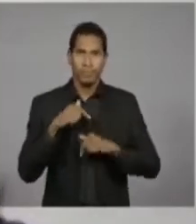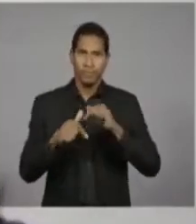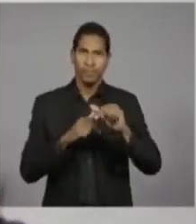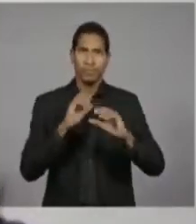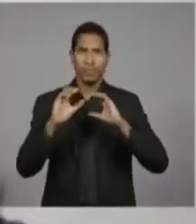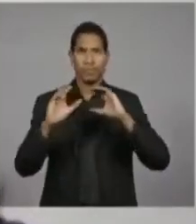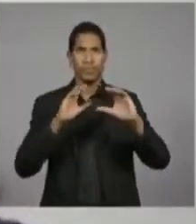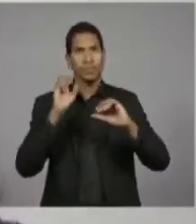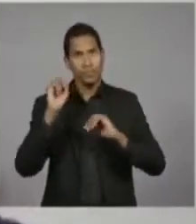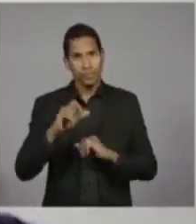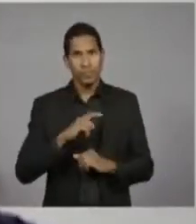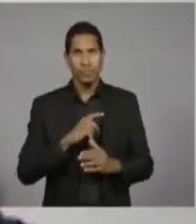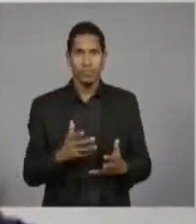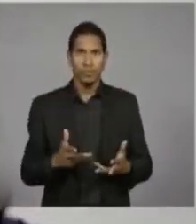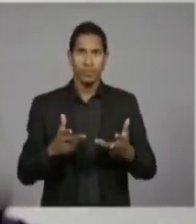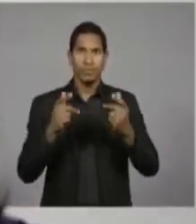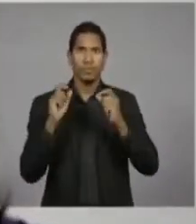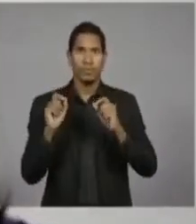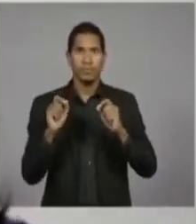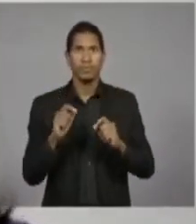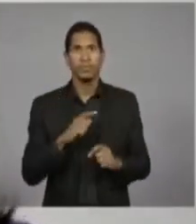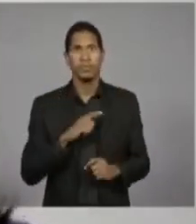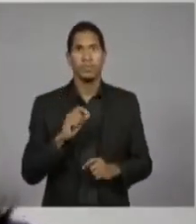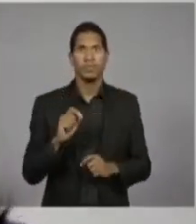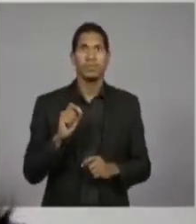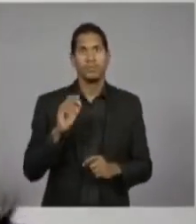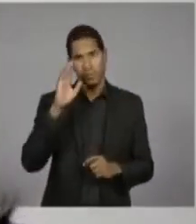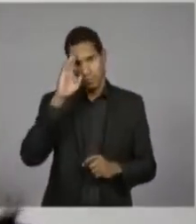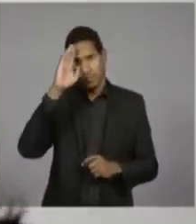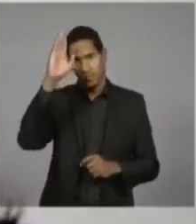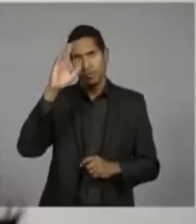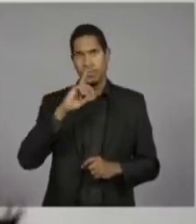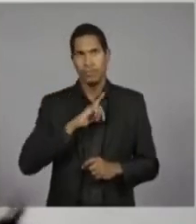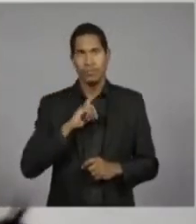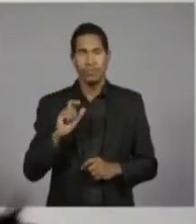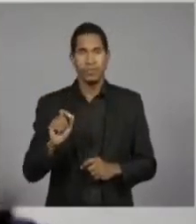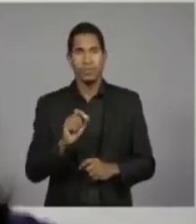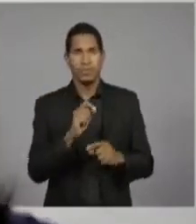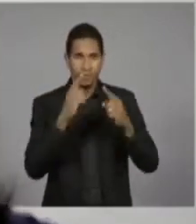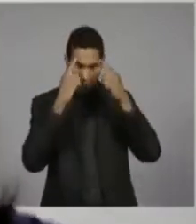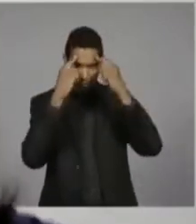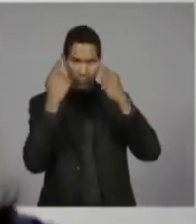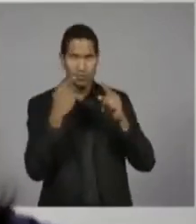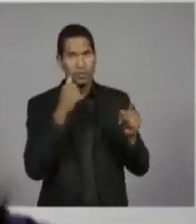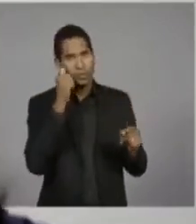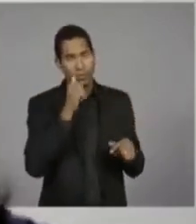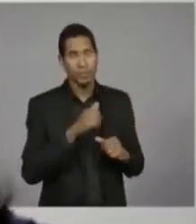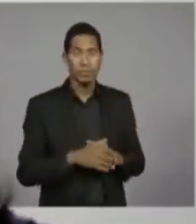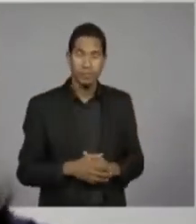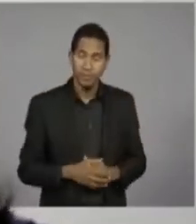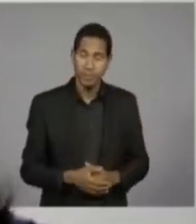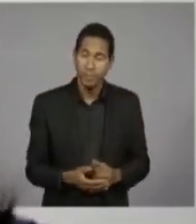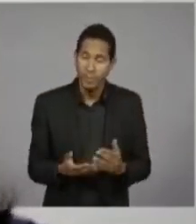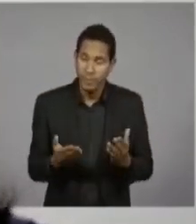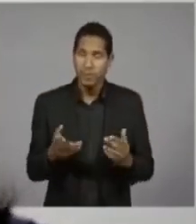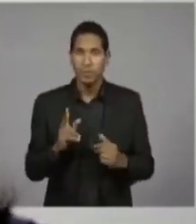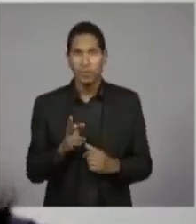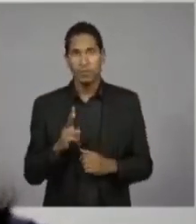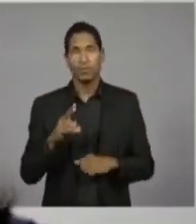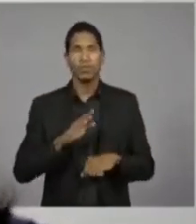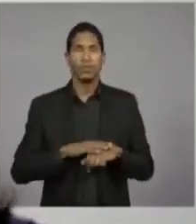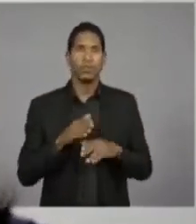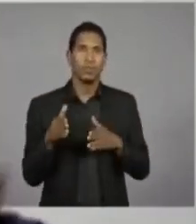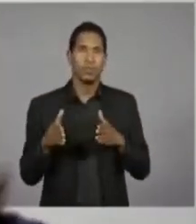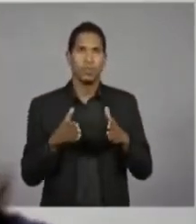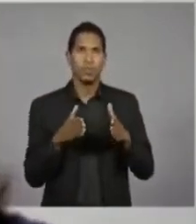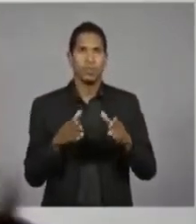comunicação excelente, que é fundamental numa questão como a da violência contra a mulher. que se continue caminhando na